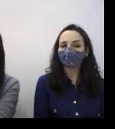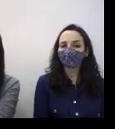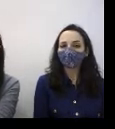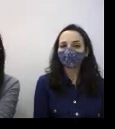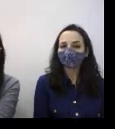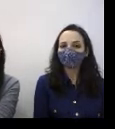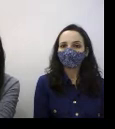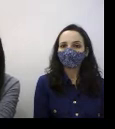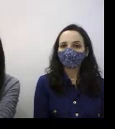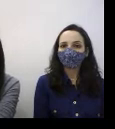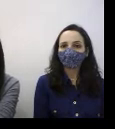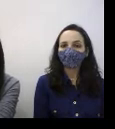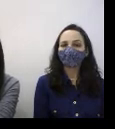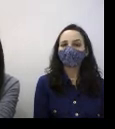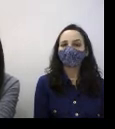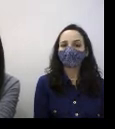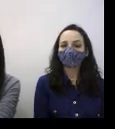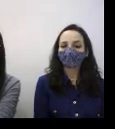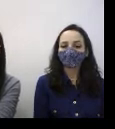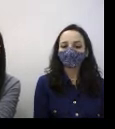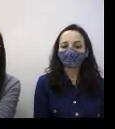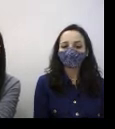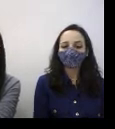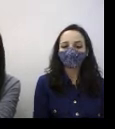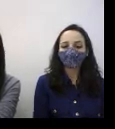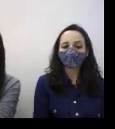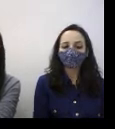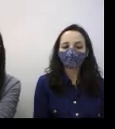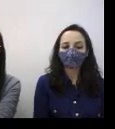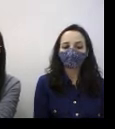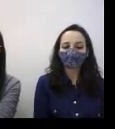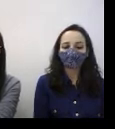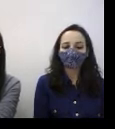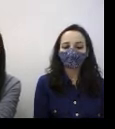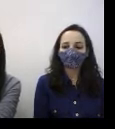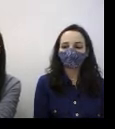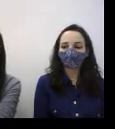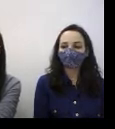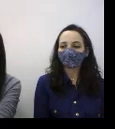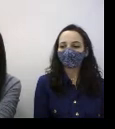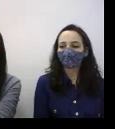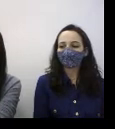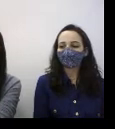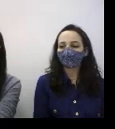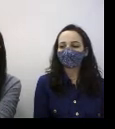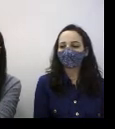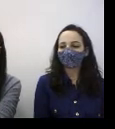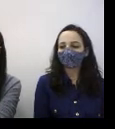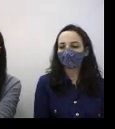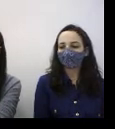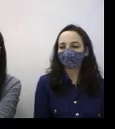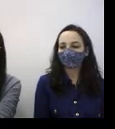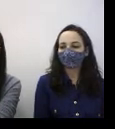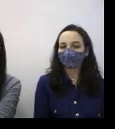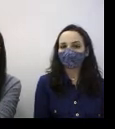a serotonina e a noradrenalina, né? Então, ou quando ocorre esse desequilíbrio na produção